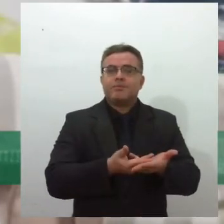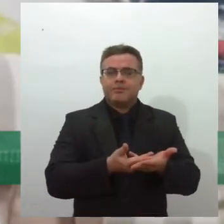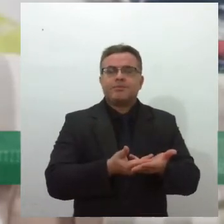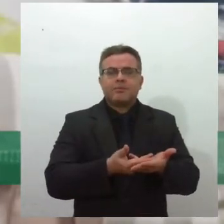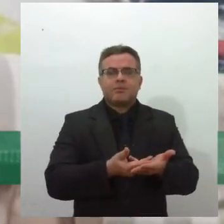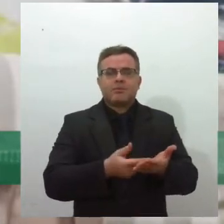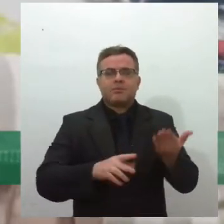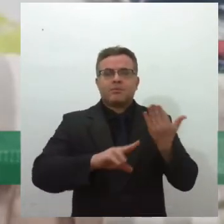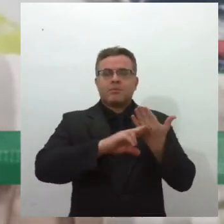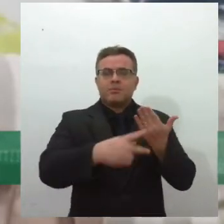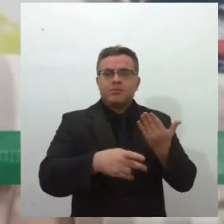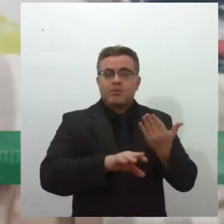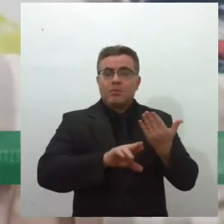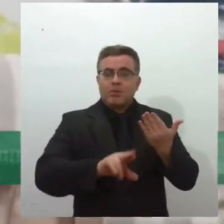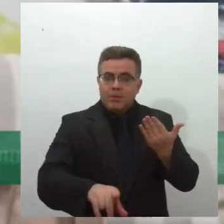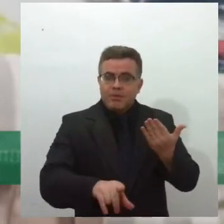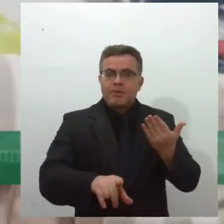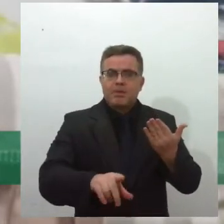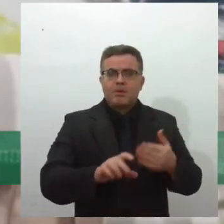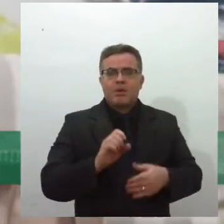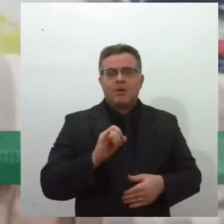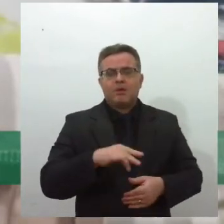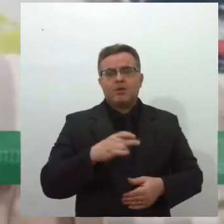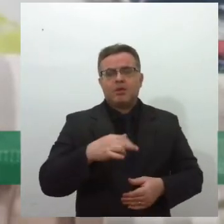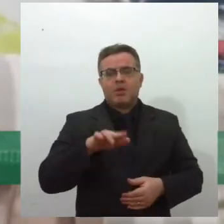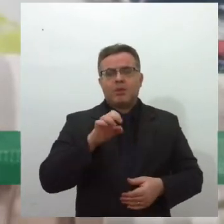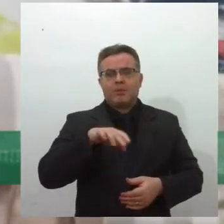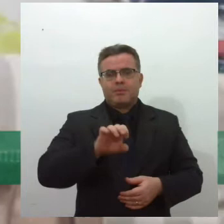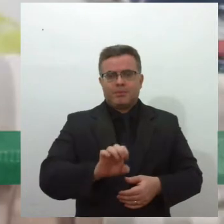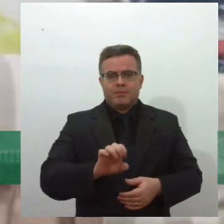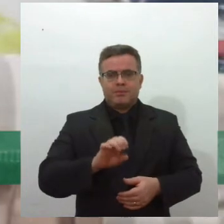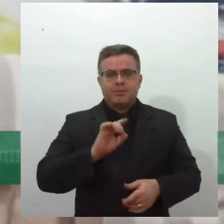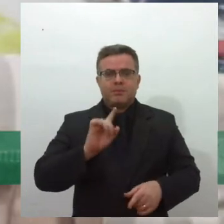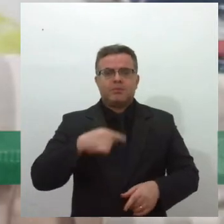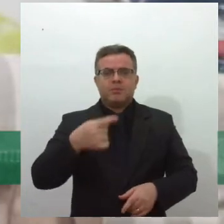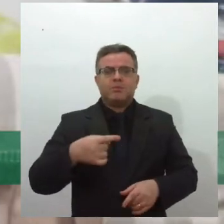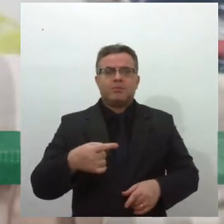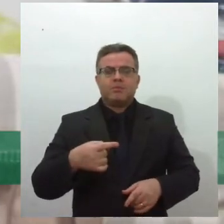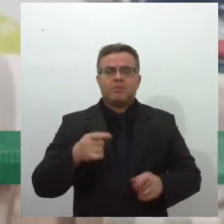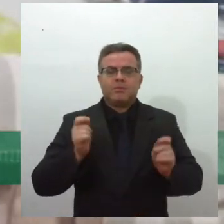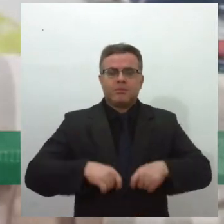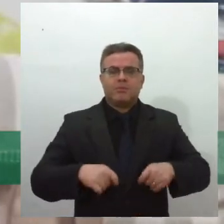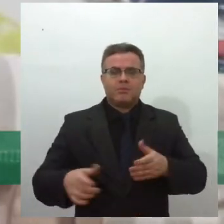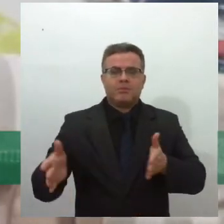que é uma outra questão, né? Passado 12 semanas do período